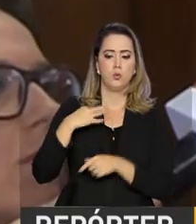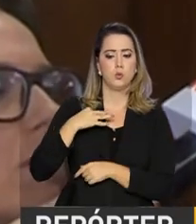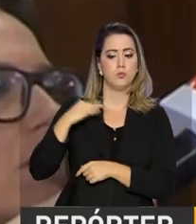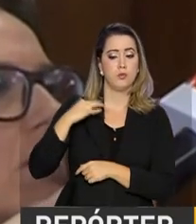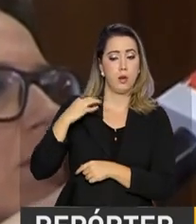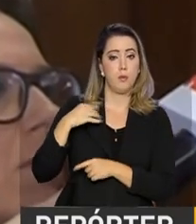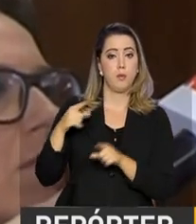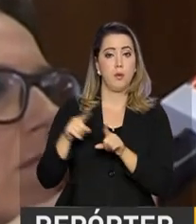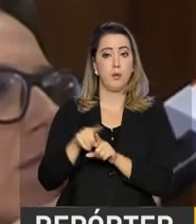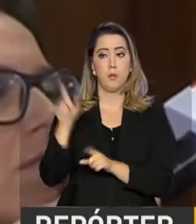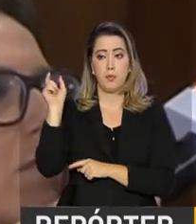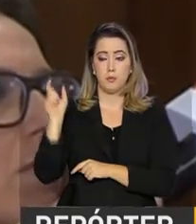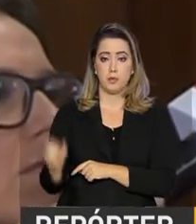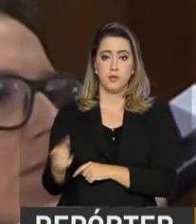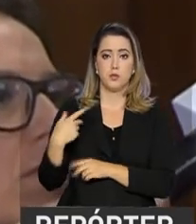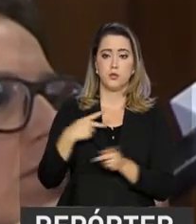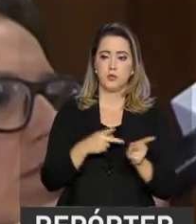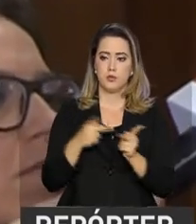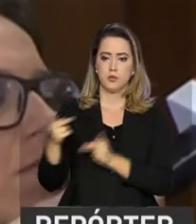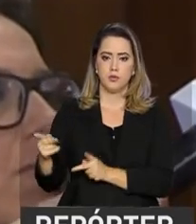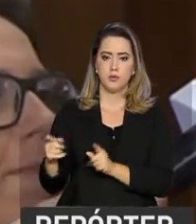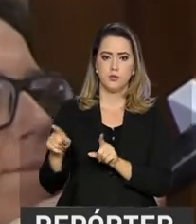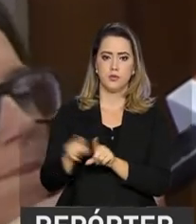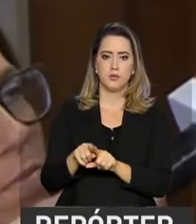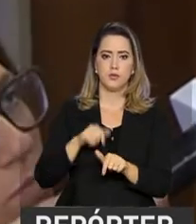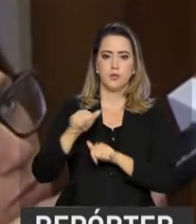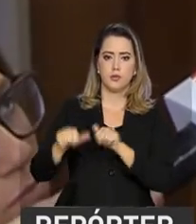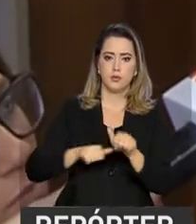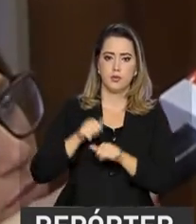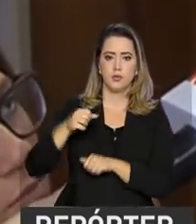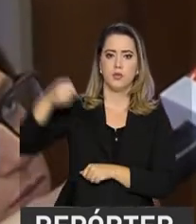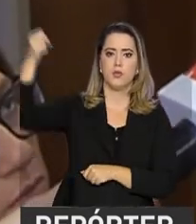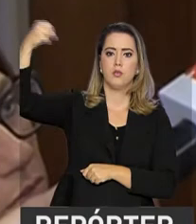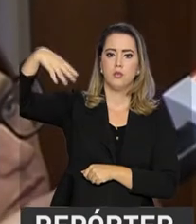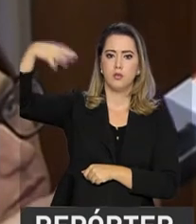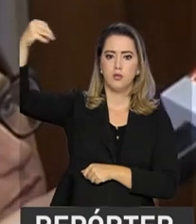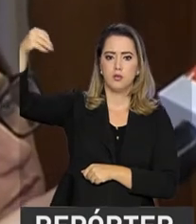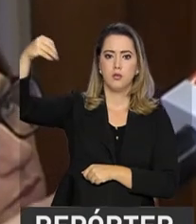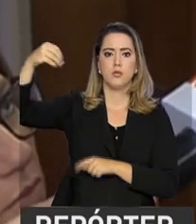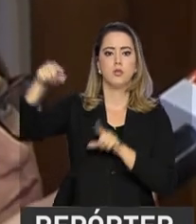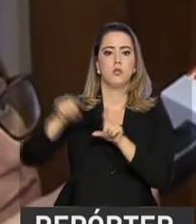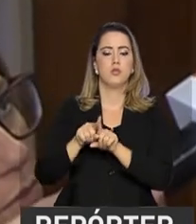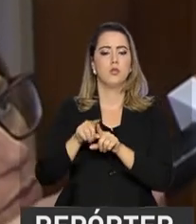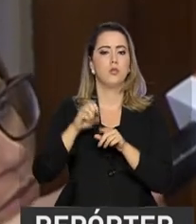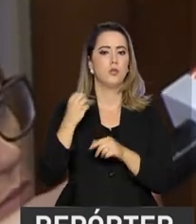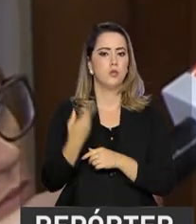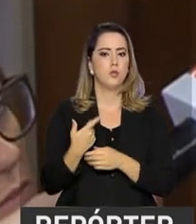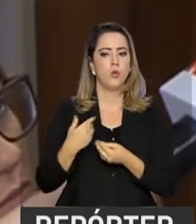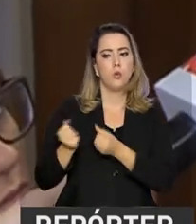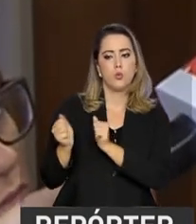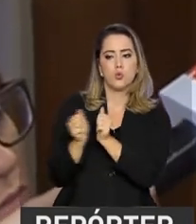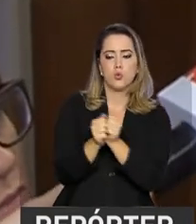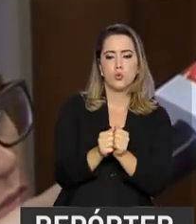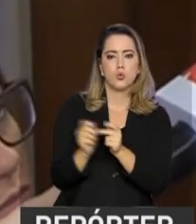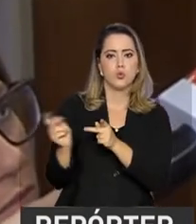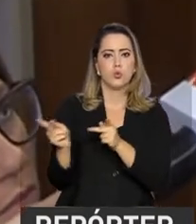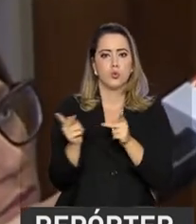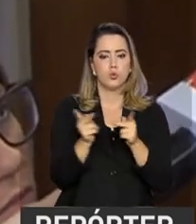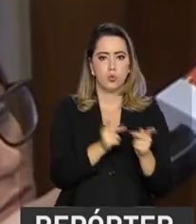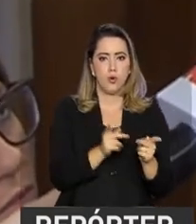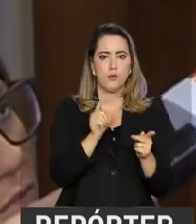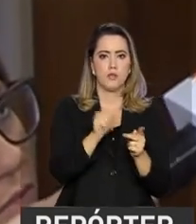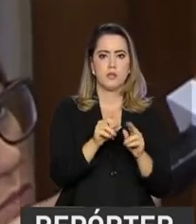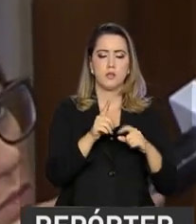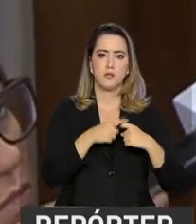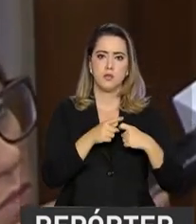mora comigo, como um vizinho, eu trocar uma lâmpada de uma vizinha, eu levar uma vizinha no médico, fazer afazeres e cuidados